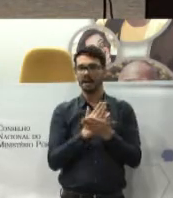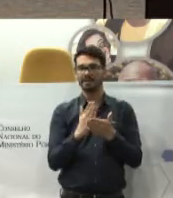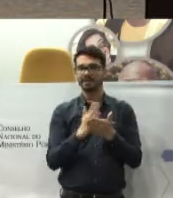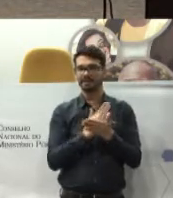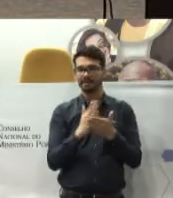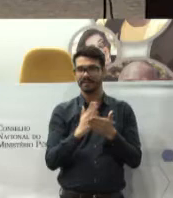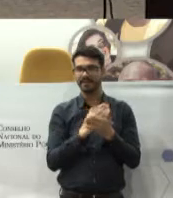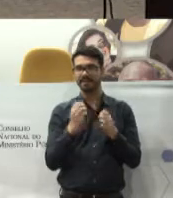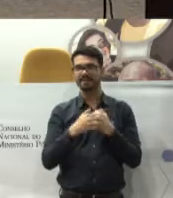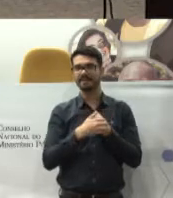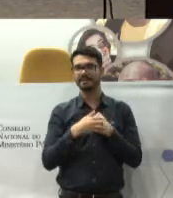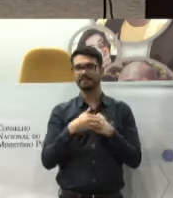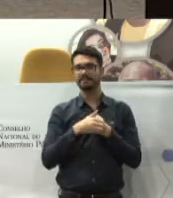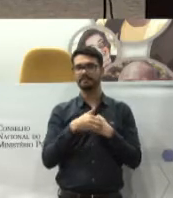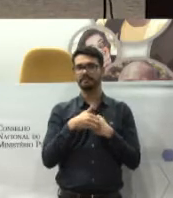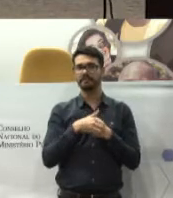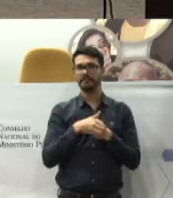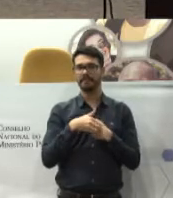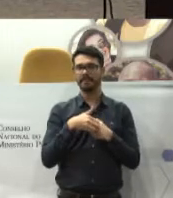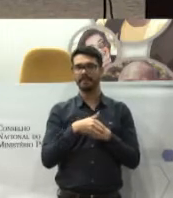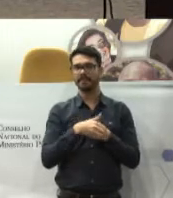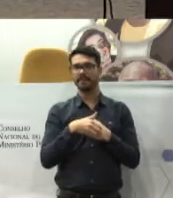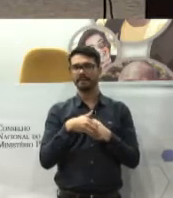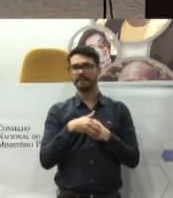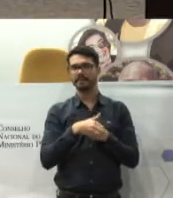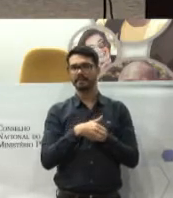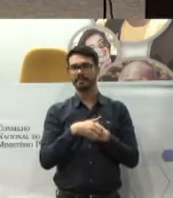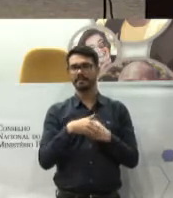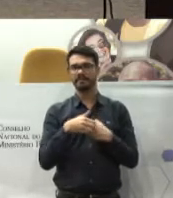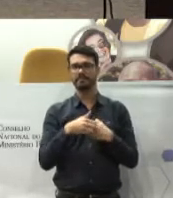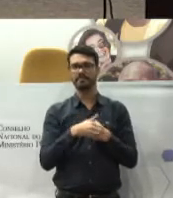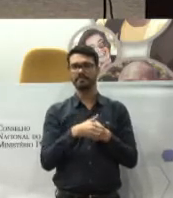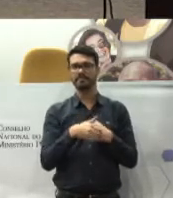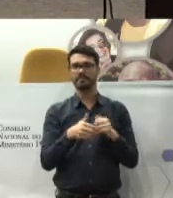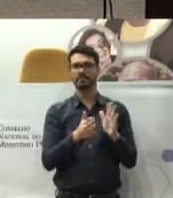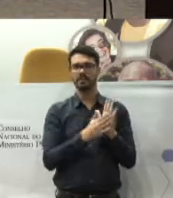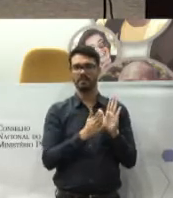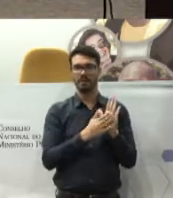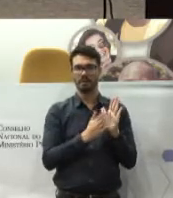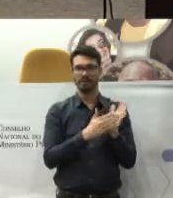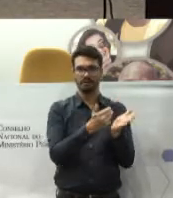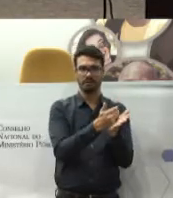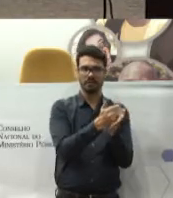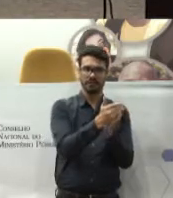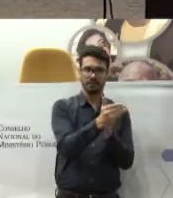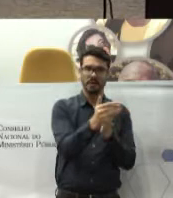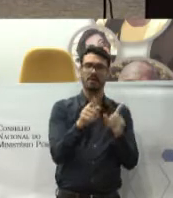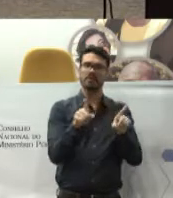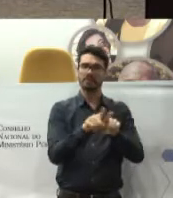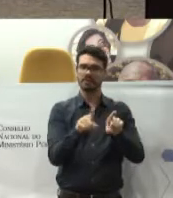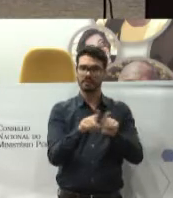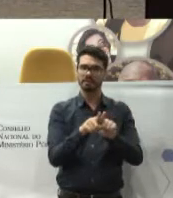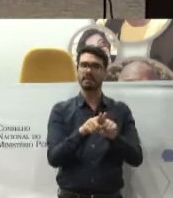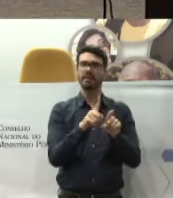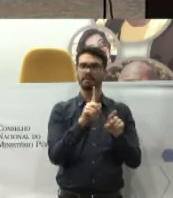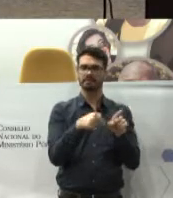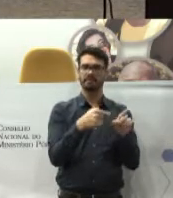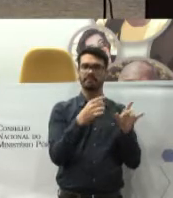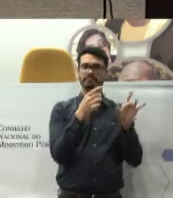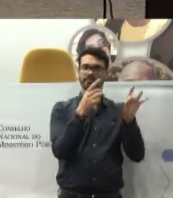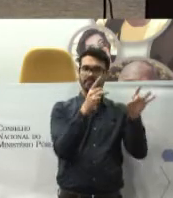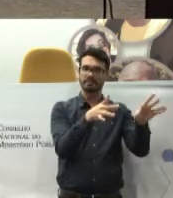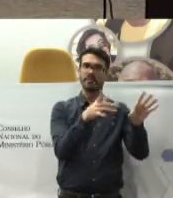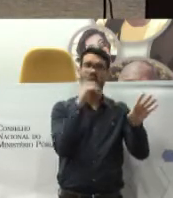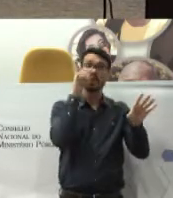abandonar aquela proposta inicial, temos que abandonar até a proposta inicial da sentença para